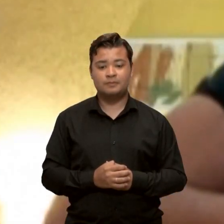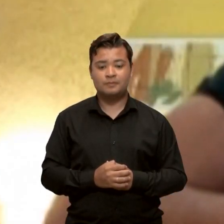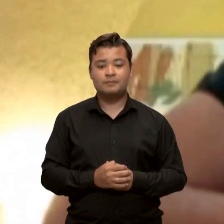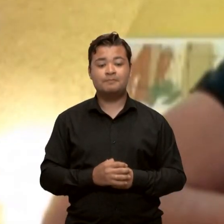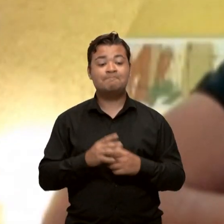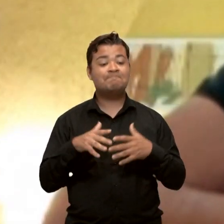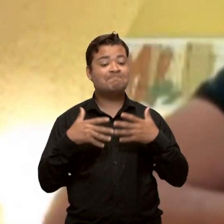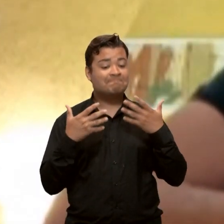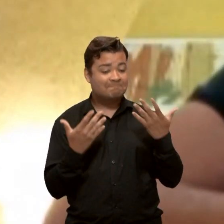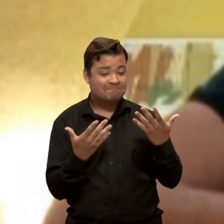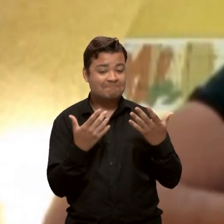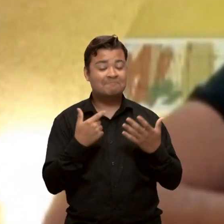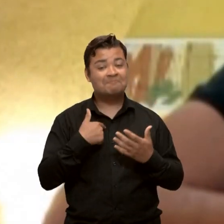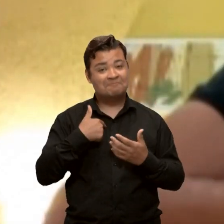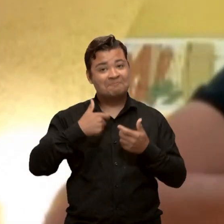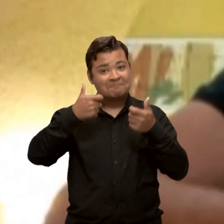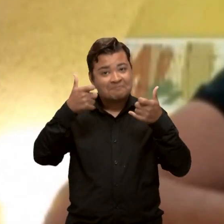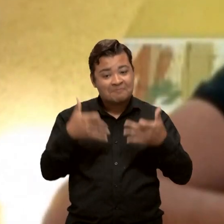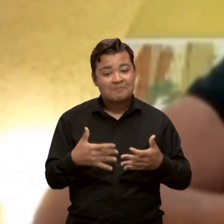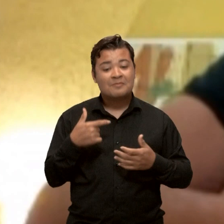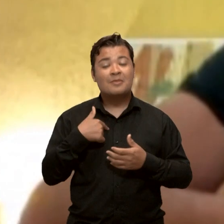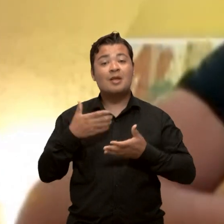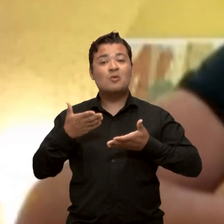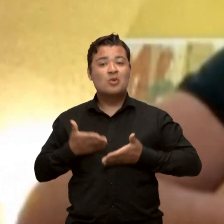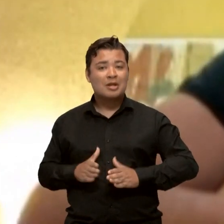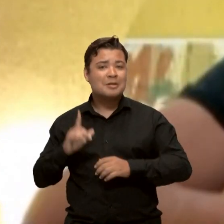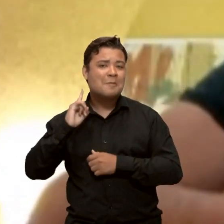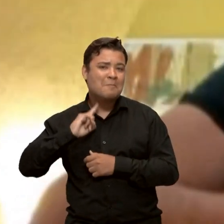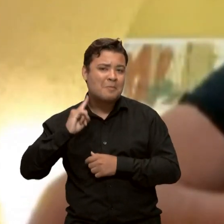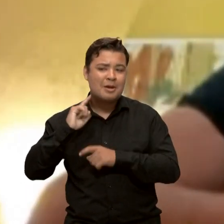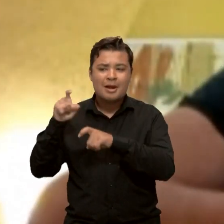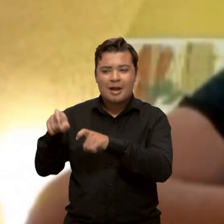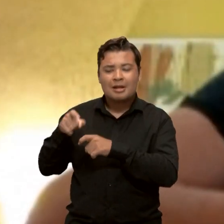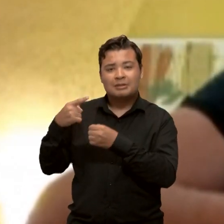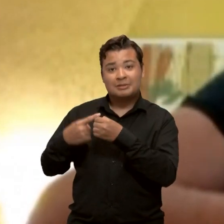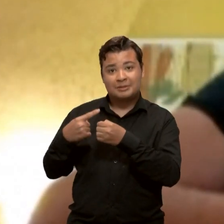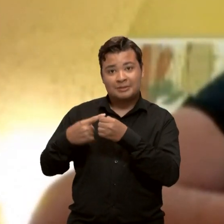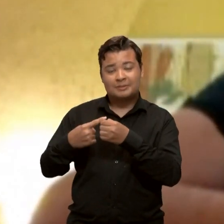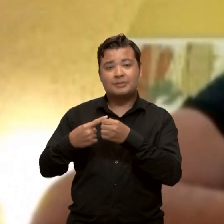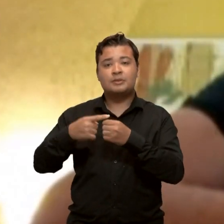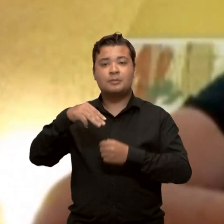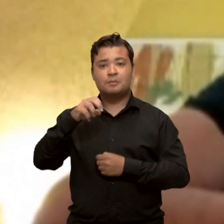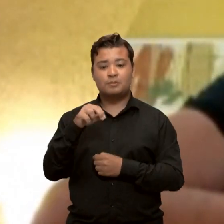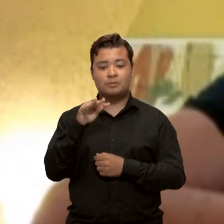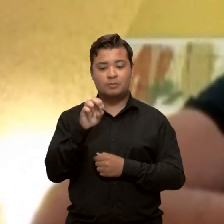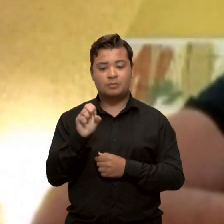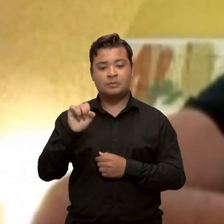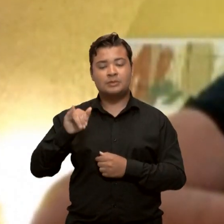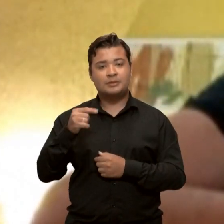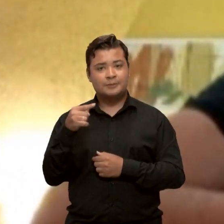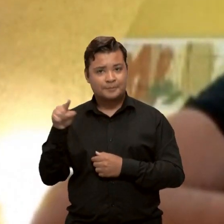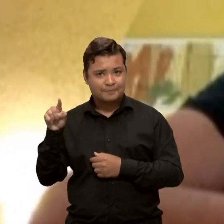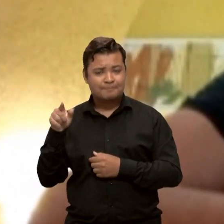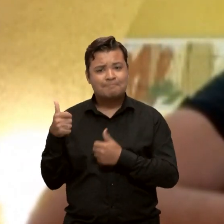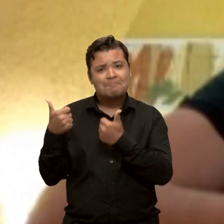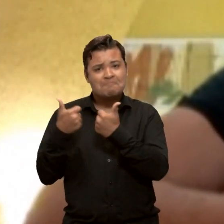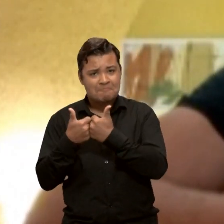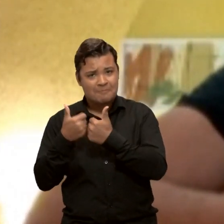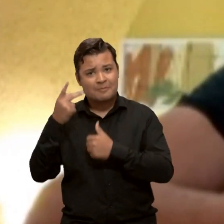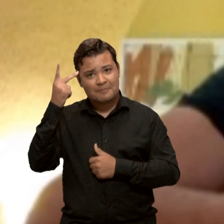Então, olha, deixa eu te falar, eu sou do interior de Minas Gerais, da cidade de Monte Sião, divisa de estado aqui com São